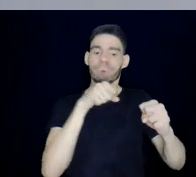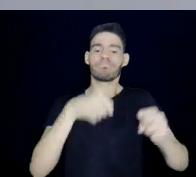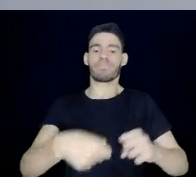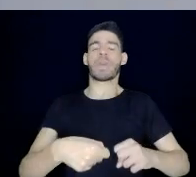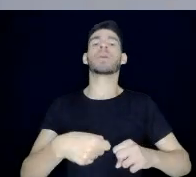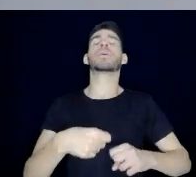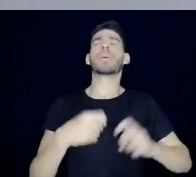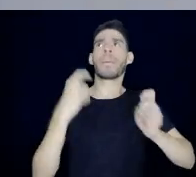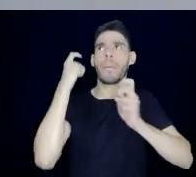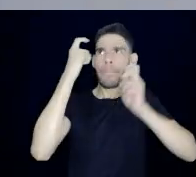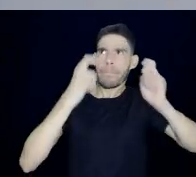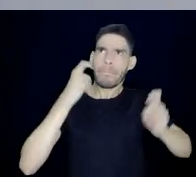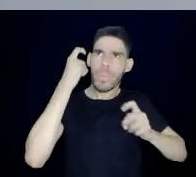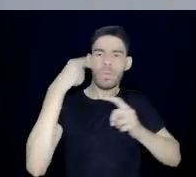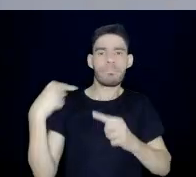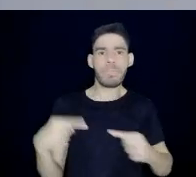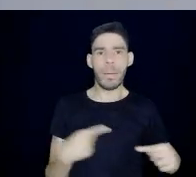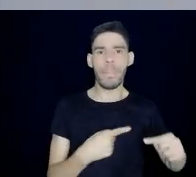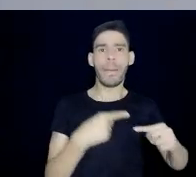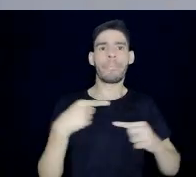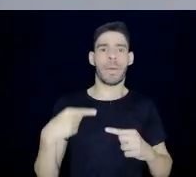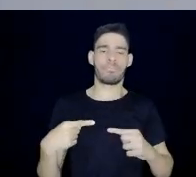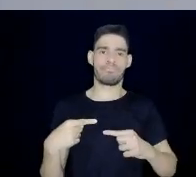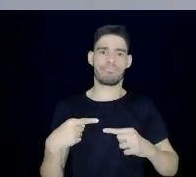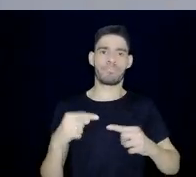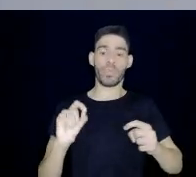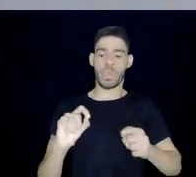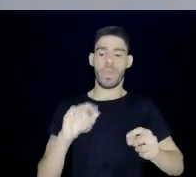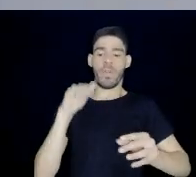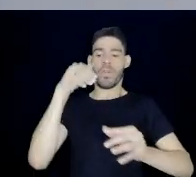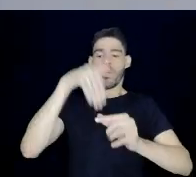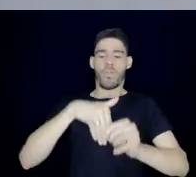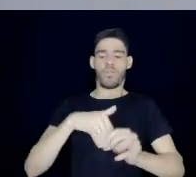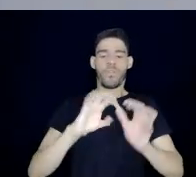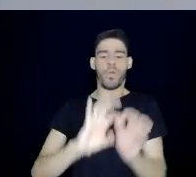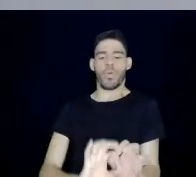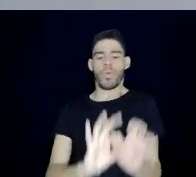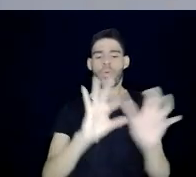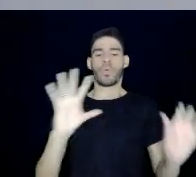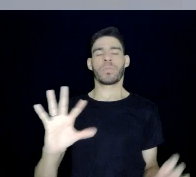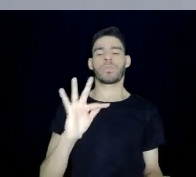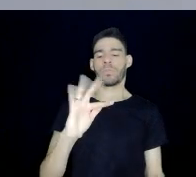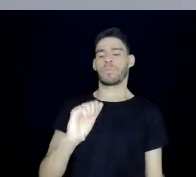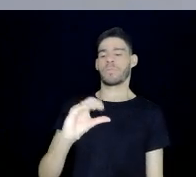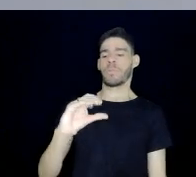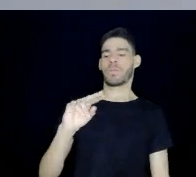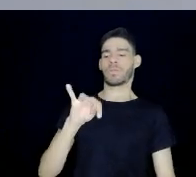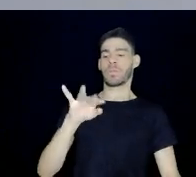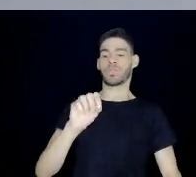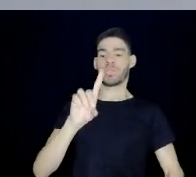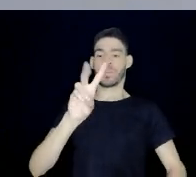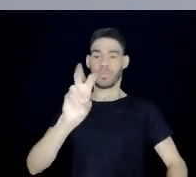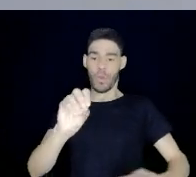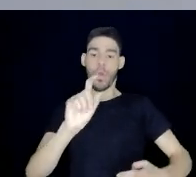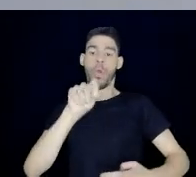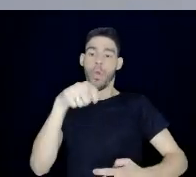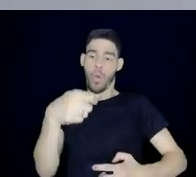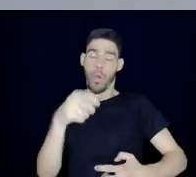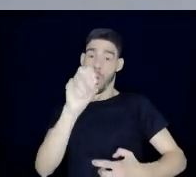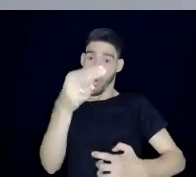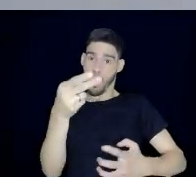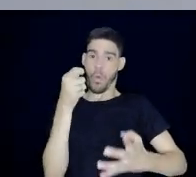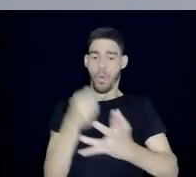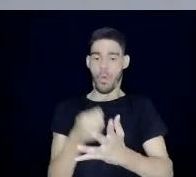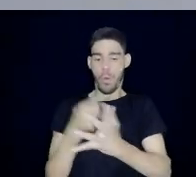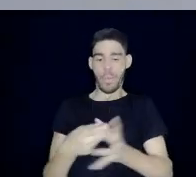esforço de preocupação e discussão a respeito do voto facultativo, não é? Ou da obrigatoriedade do próprio